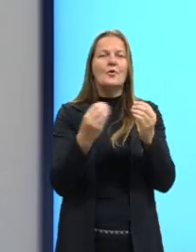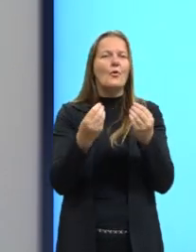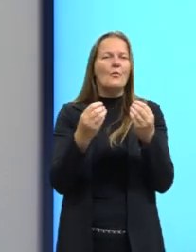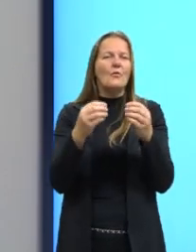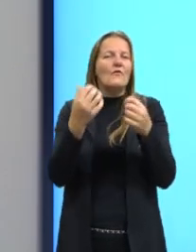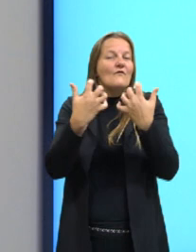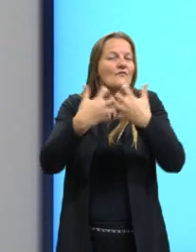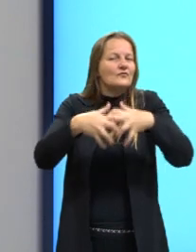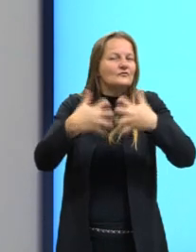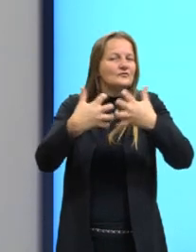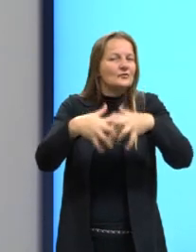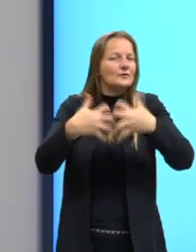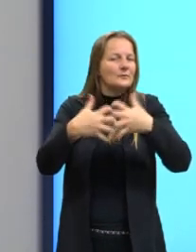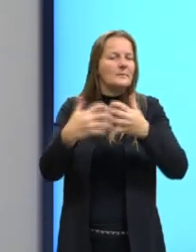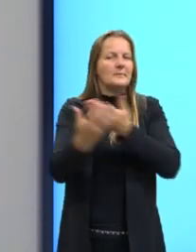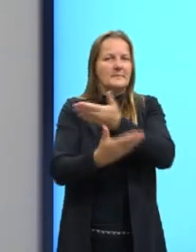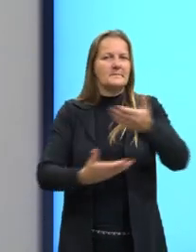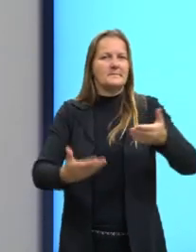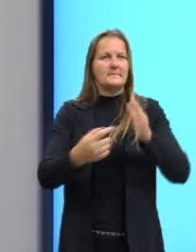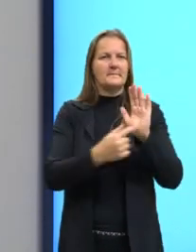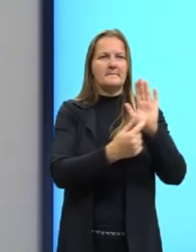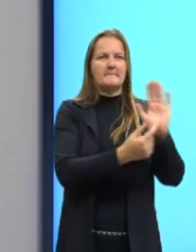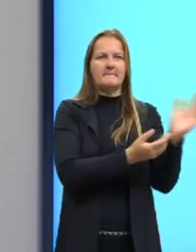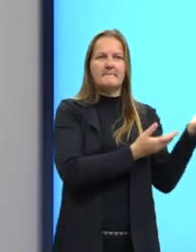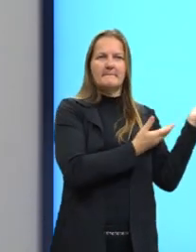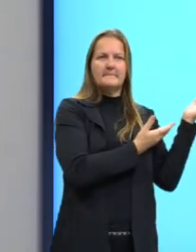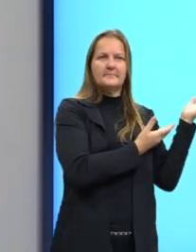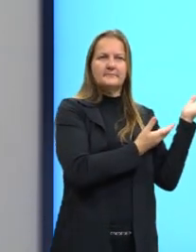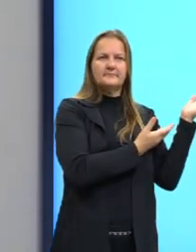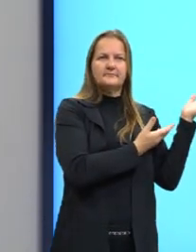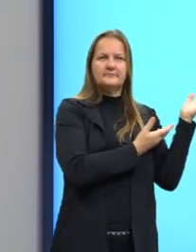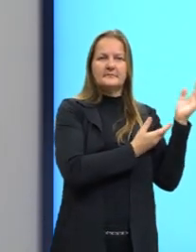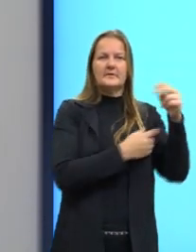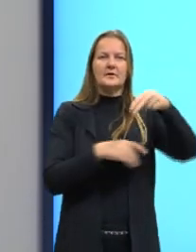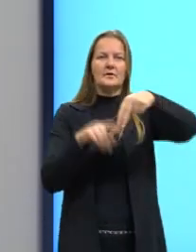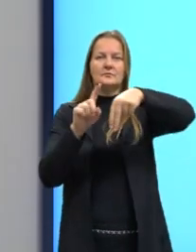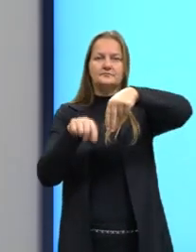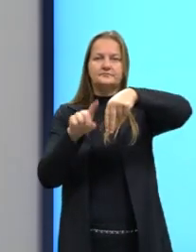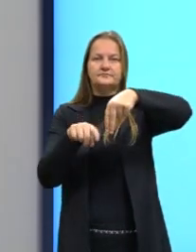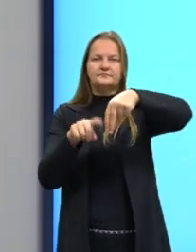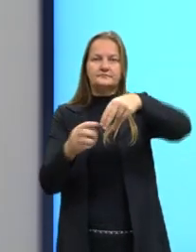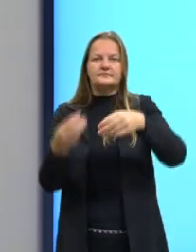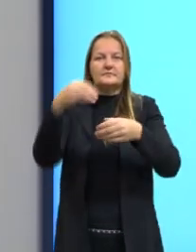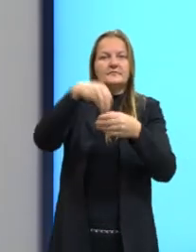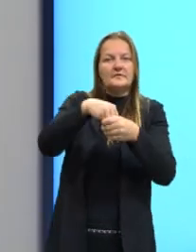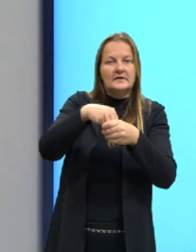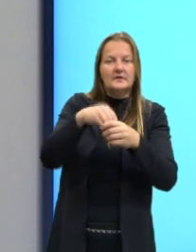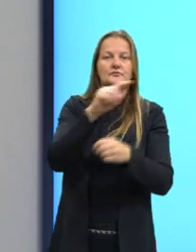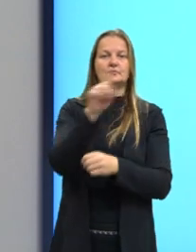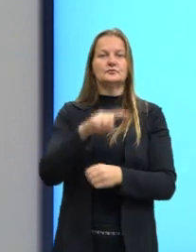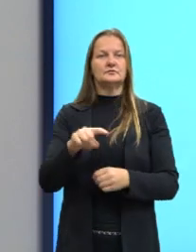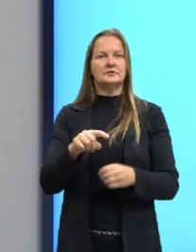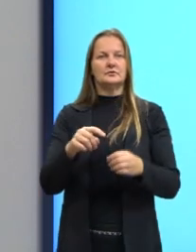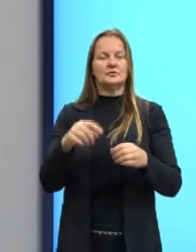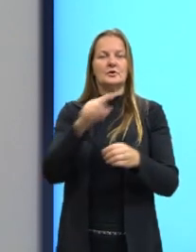eles se comportam vejam bem então aqui ó os naturais é um subconjunto dos inteiros e os inteiros são